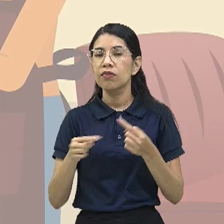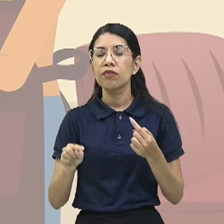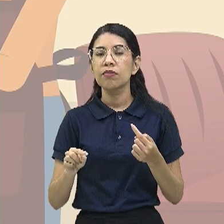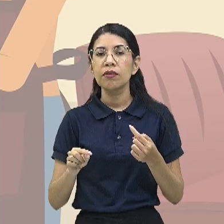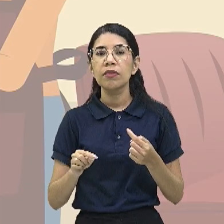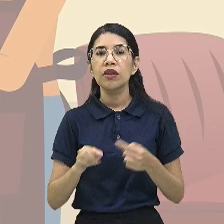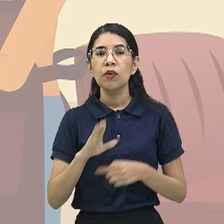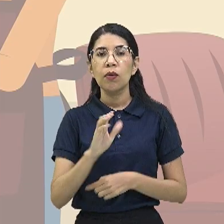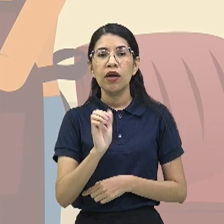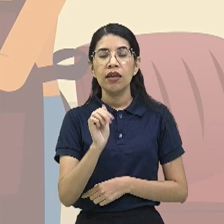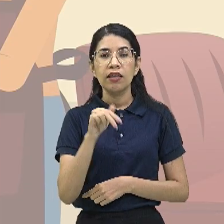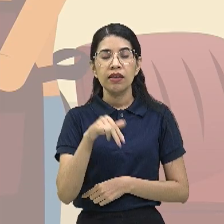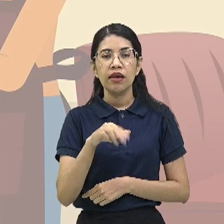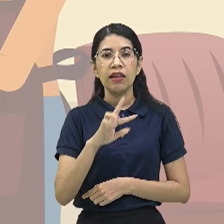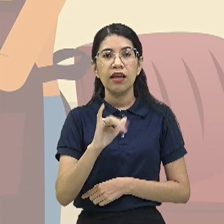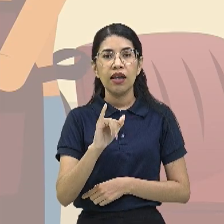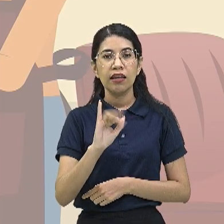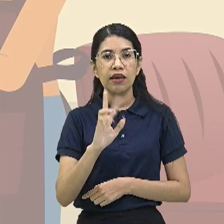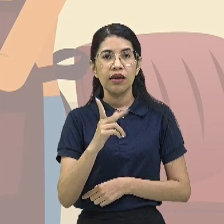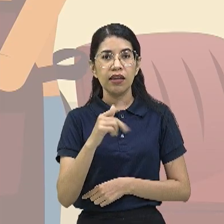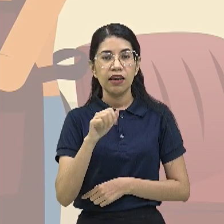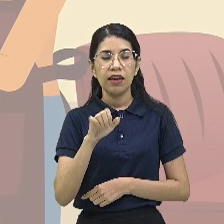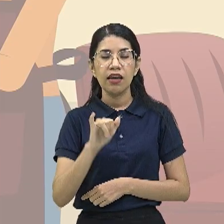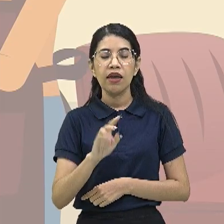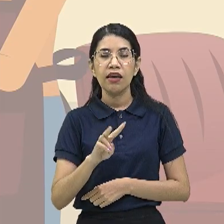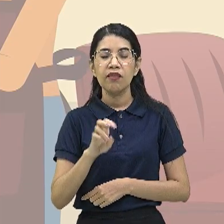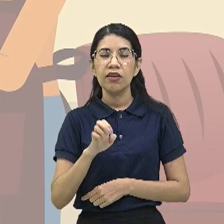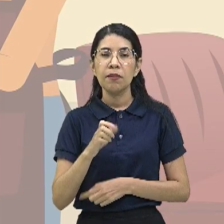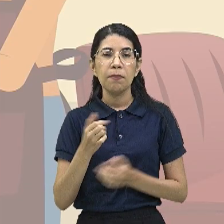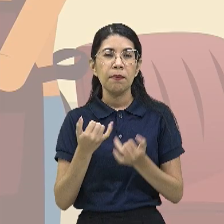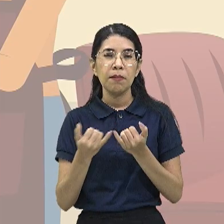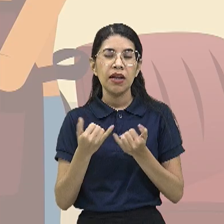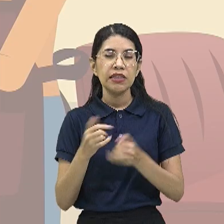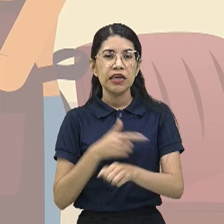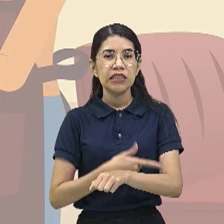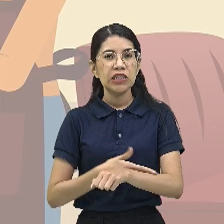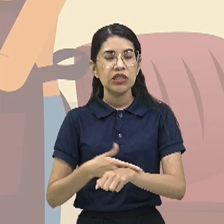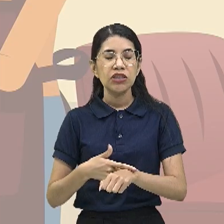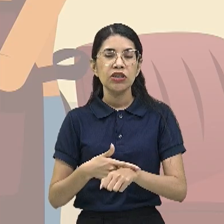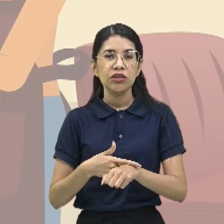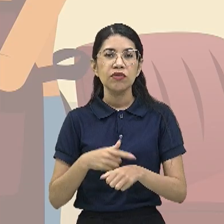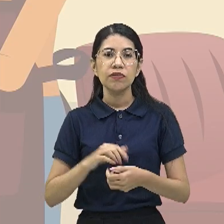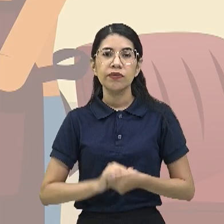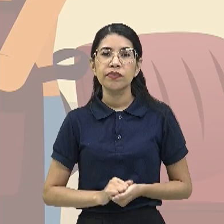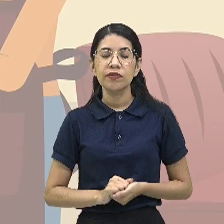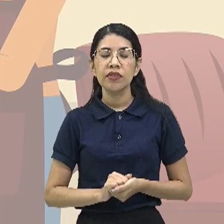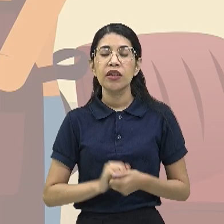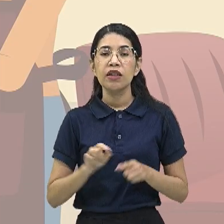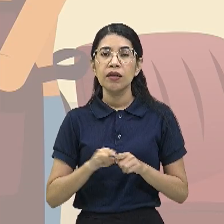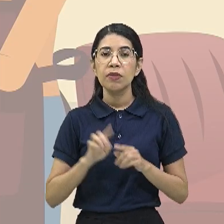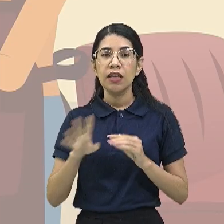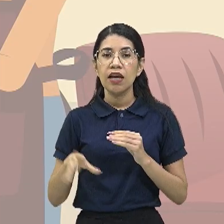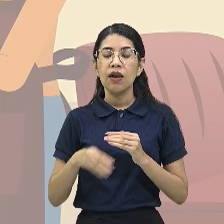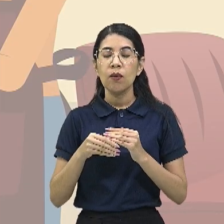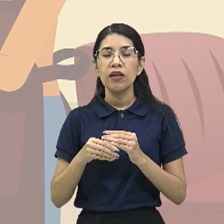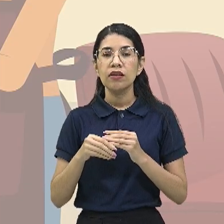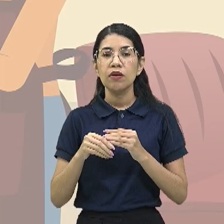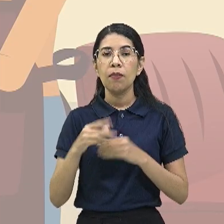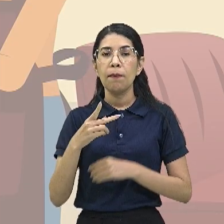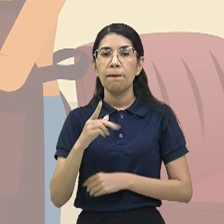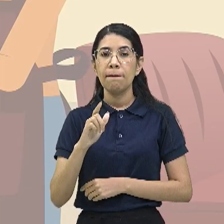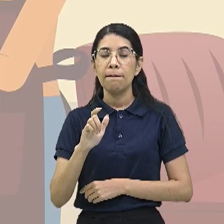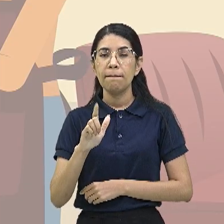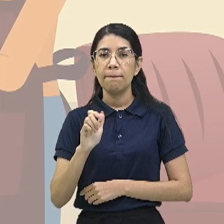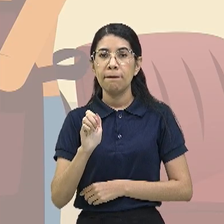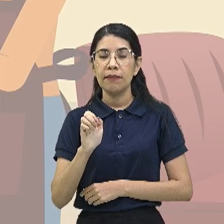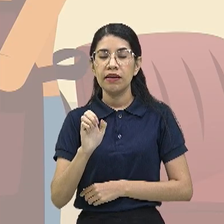mais educado, certo? Mais gentil. Então, can I have some salad, please? Acrescenta a palavra please ali